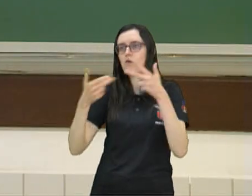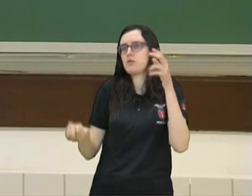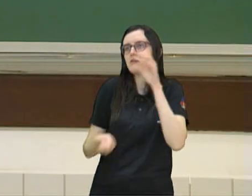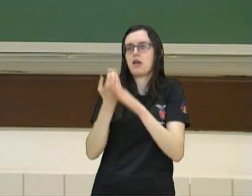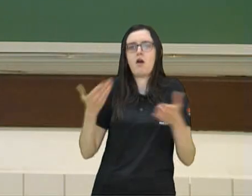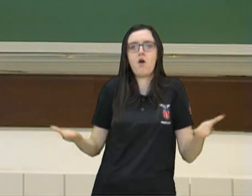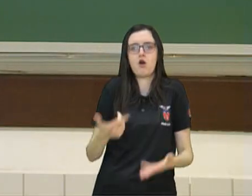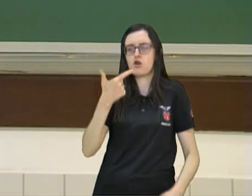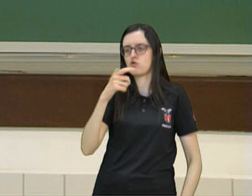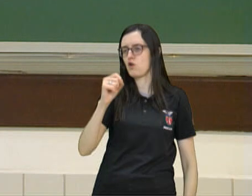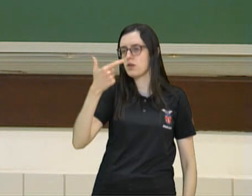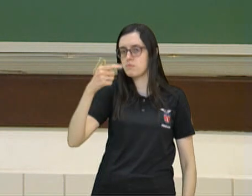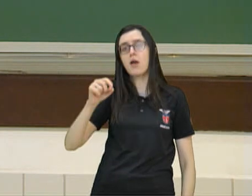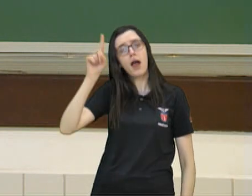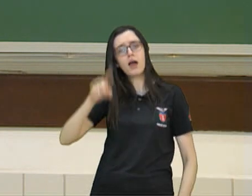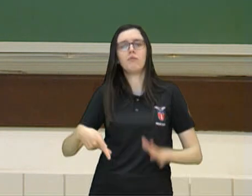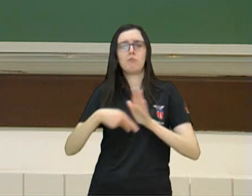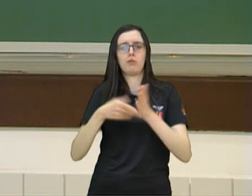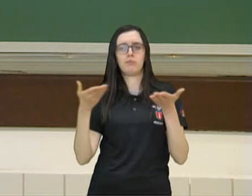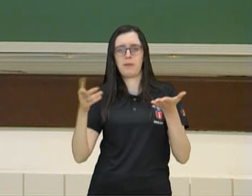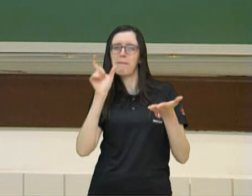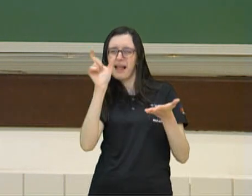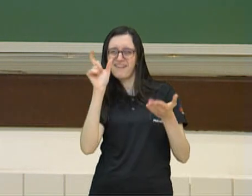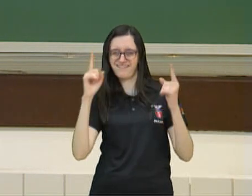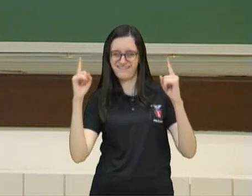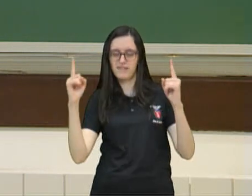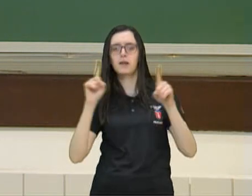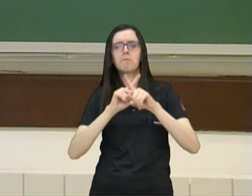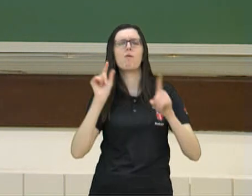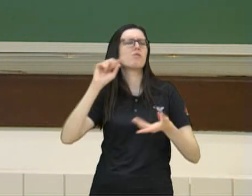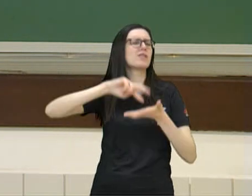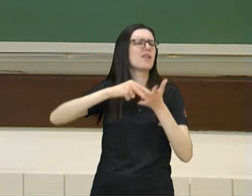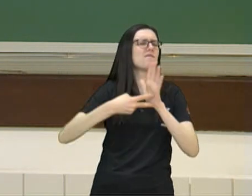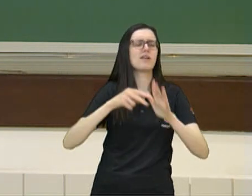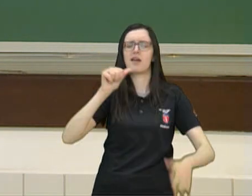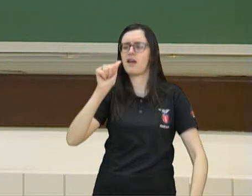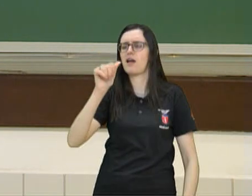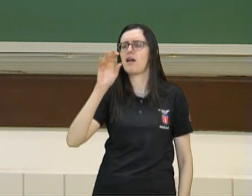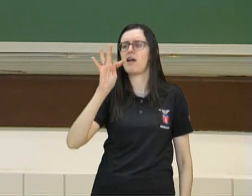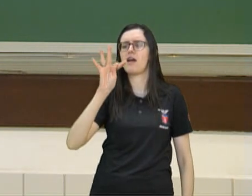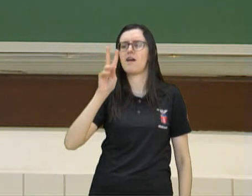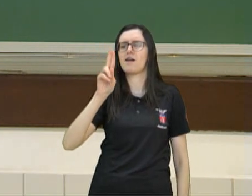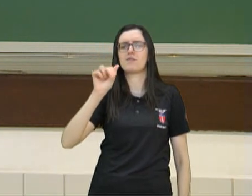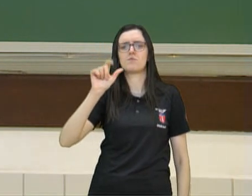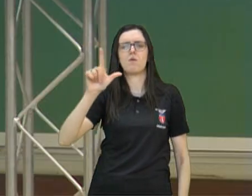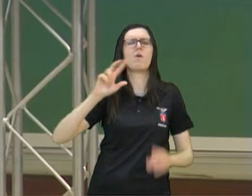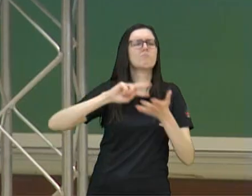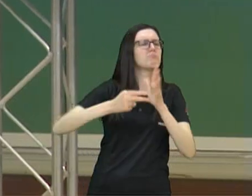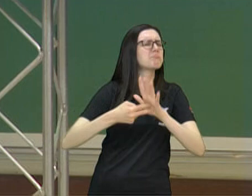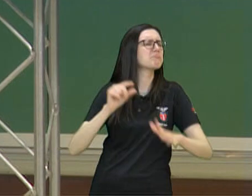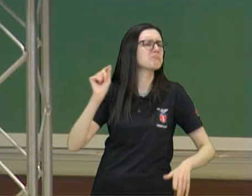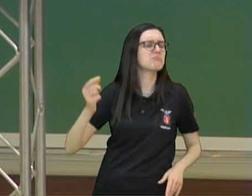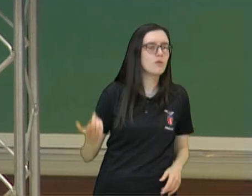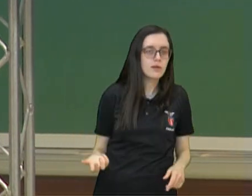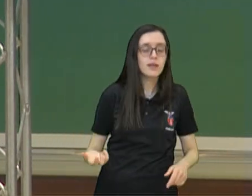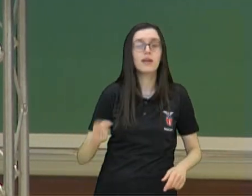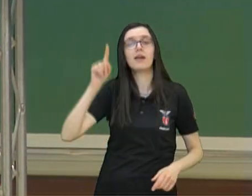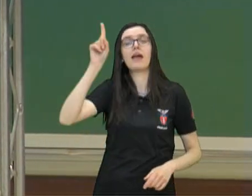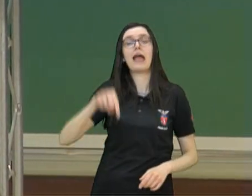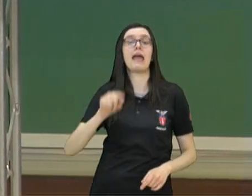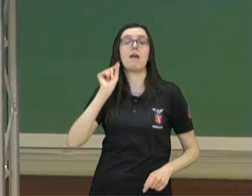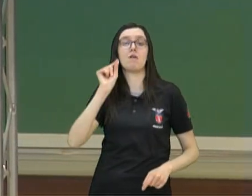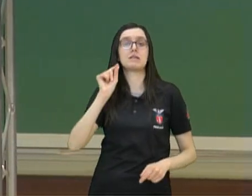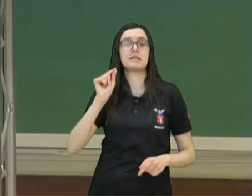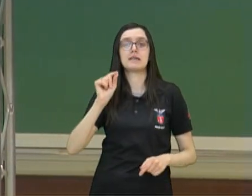2020 é algo contemporâneo. Mas o que é algo atual? Algo atual é que, indiferente